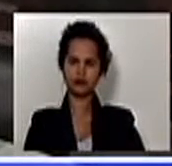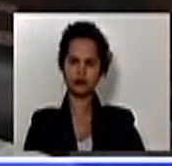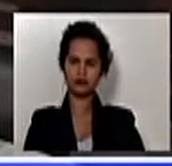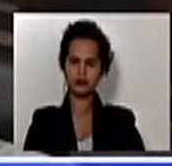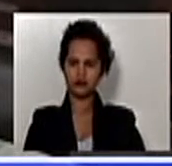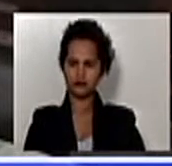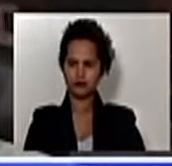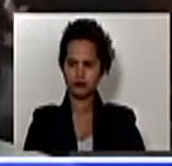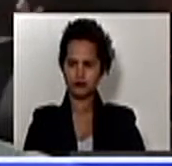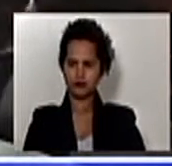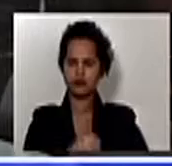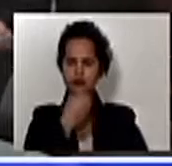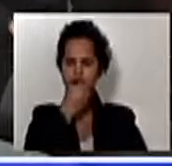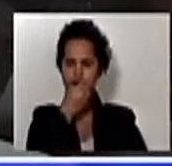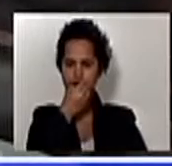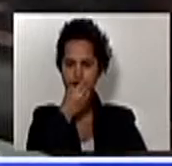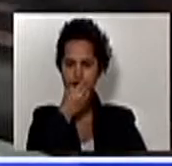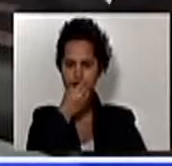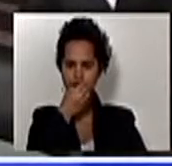todas, presidente